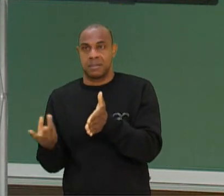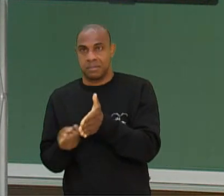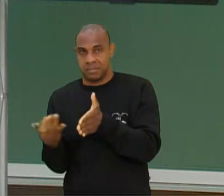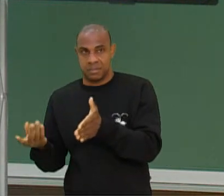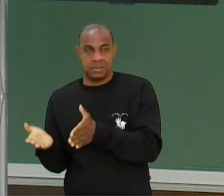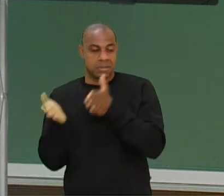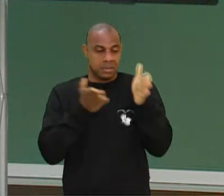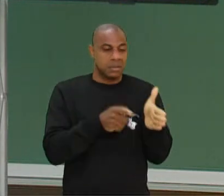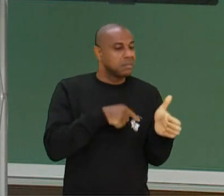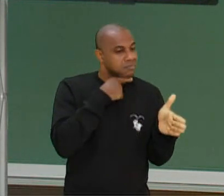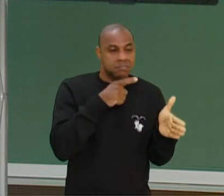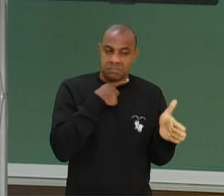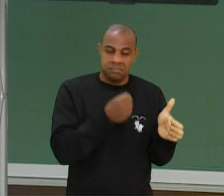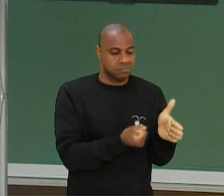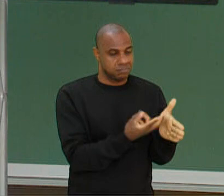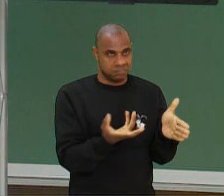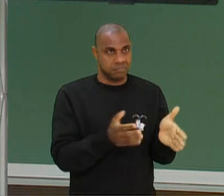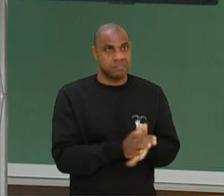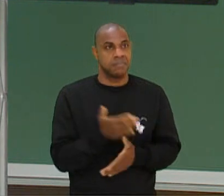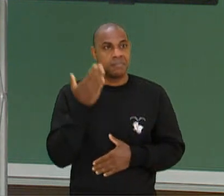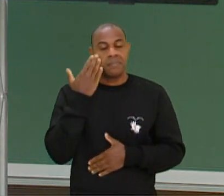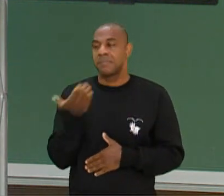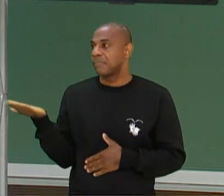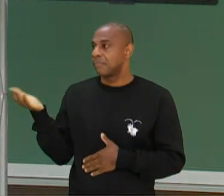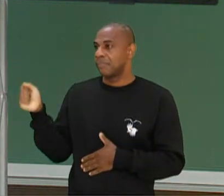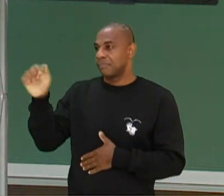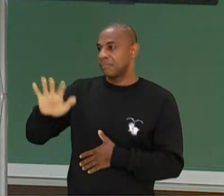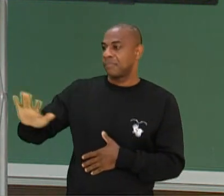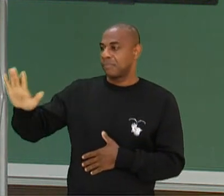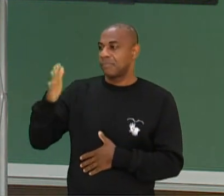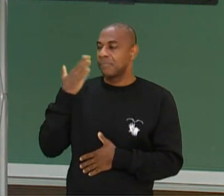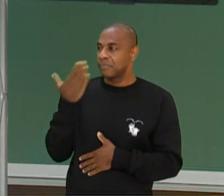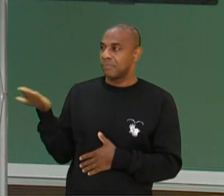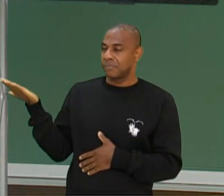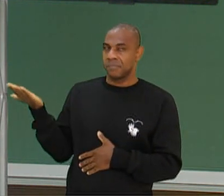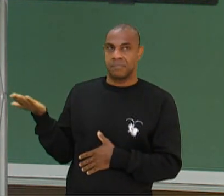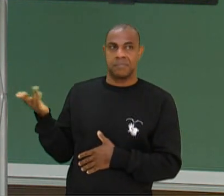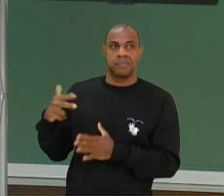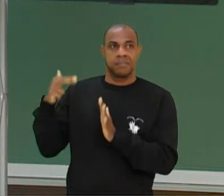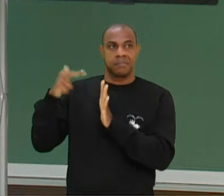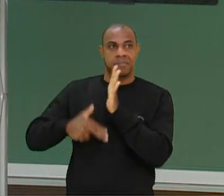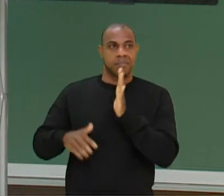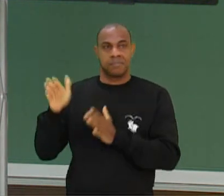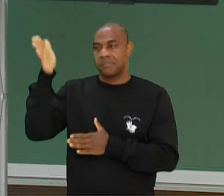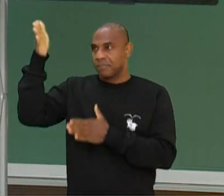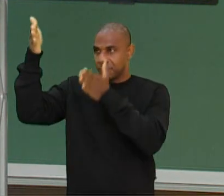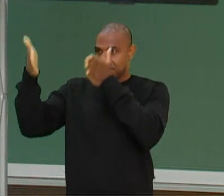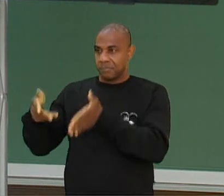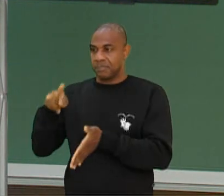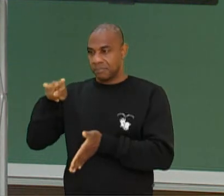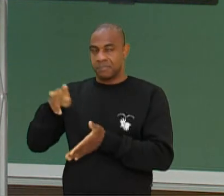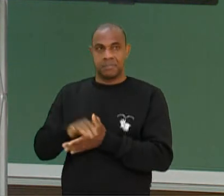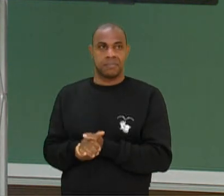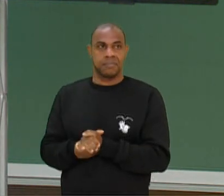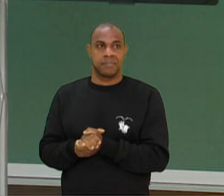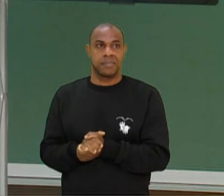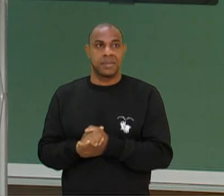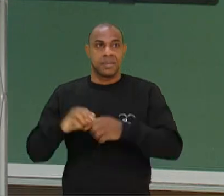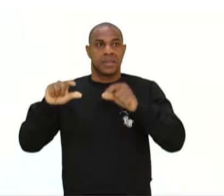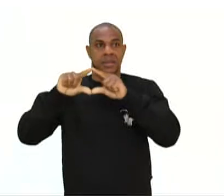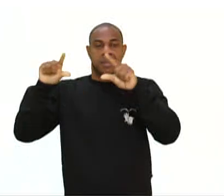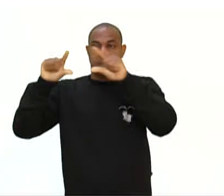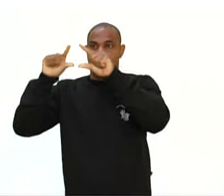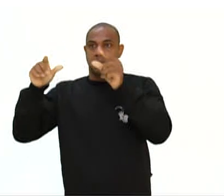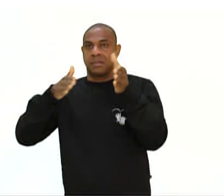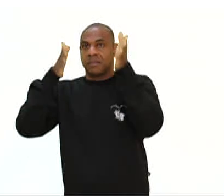uma imagem onde está escrito Too many ideas, not enough time. Na frase ao